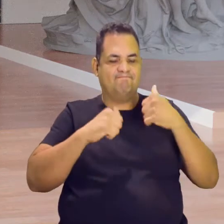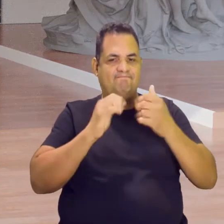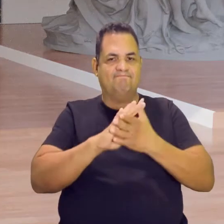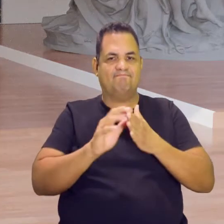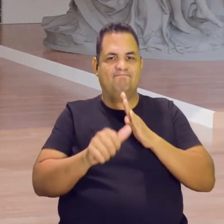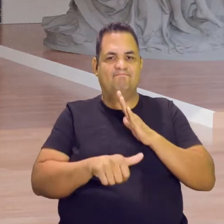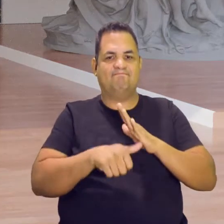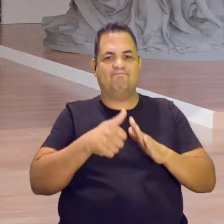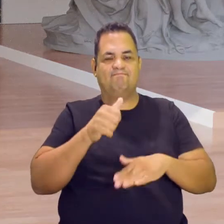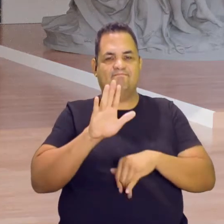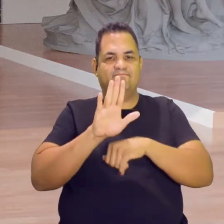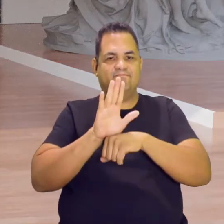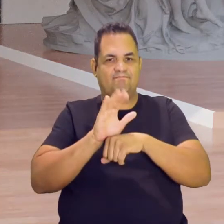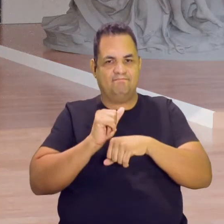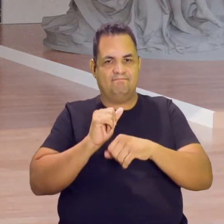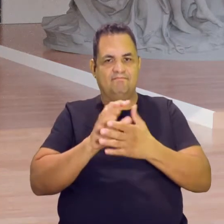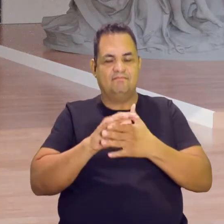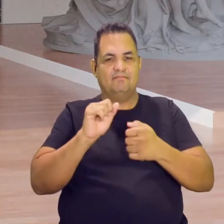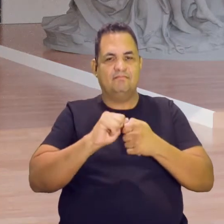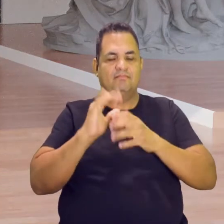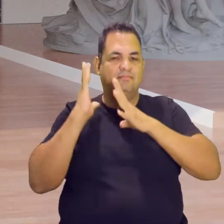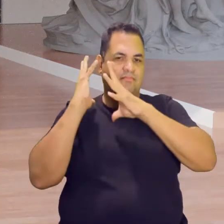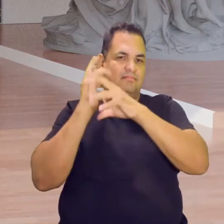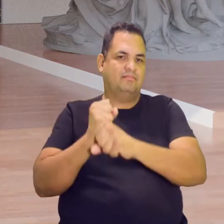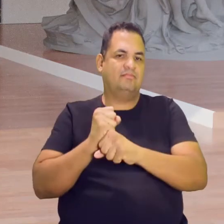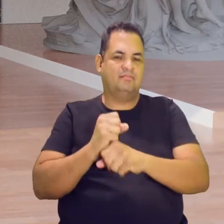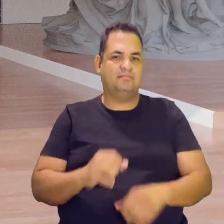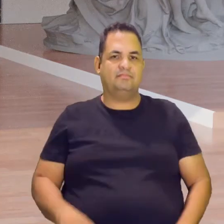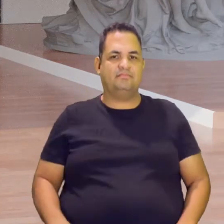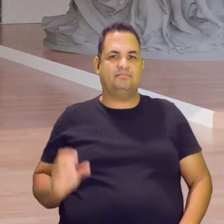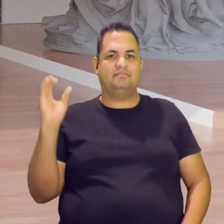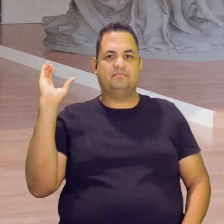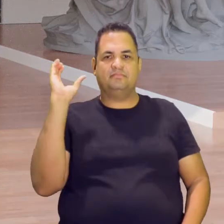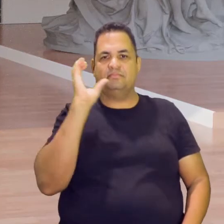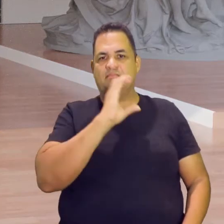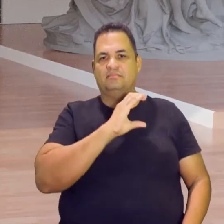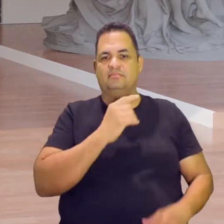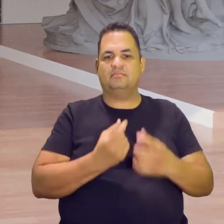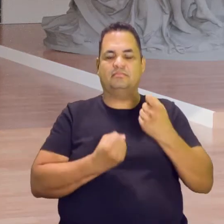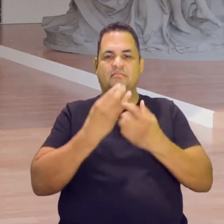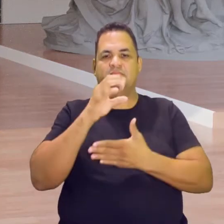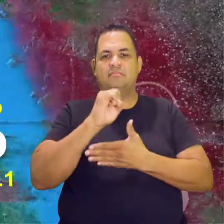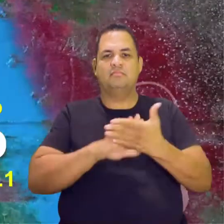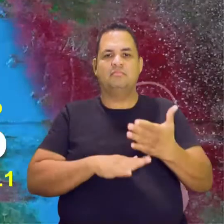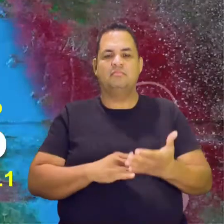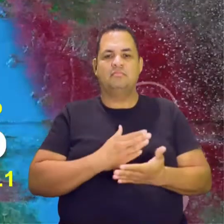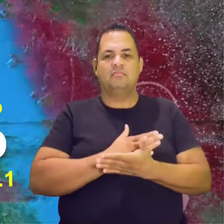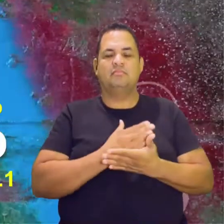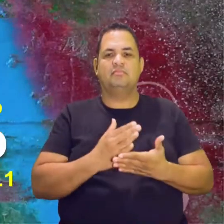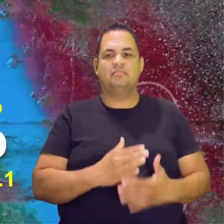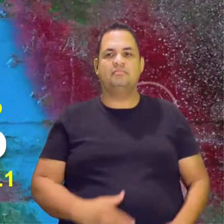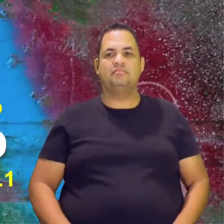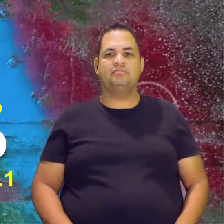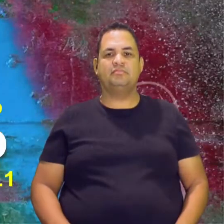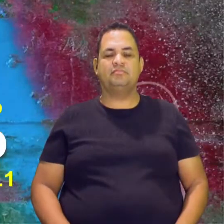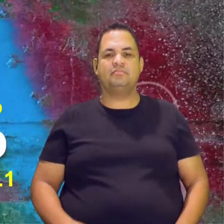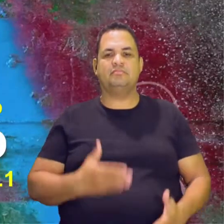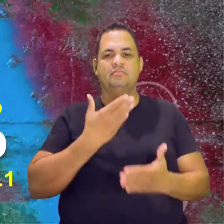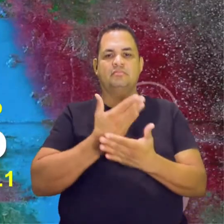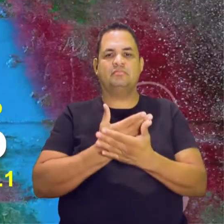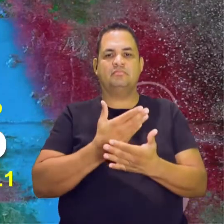primeira chamada. Então, vamos fazer essa revisão rápida aí com algumas atividades. Vamos dar início,